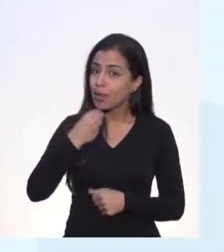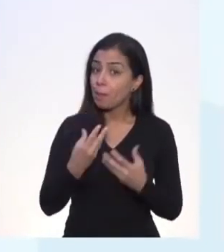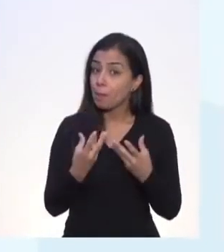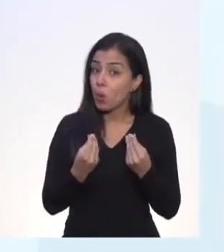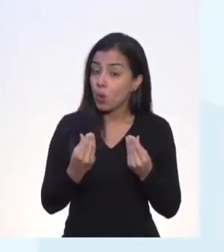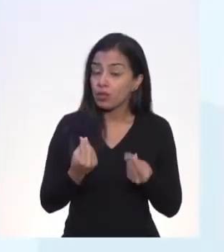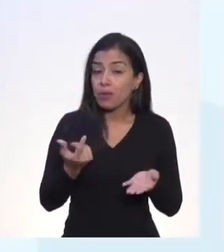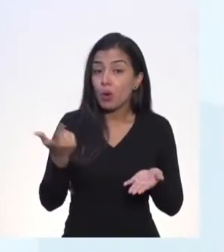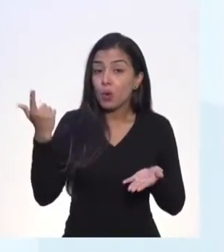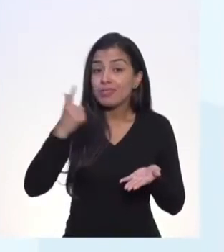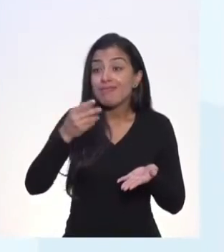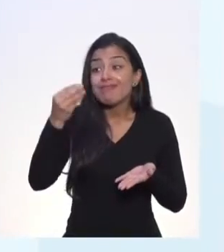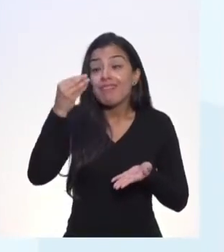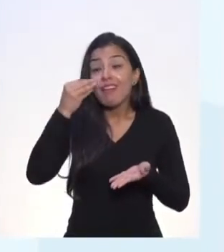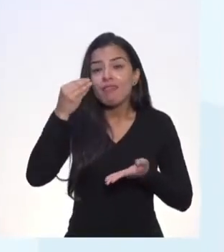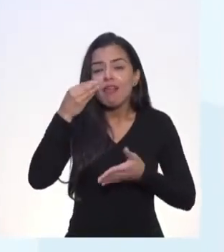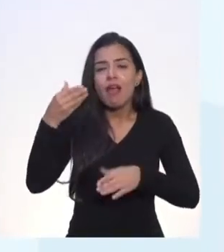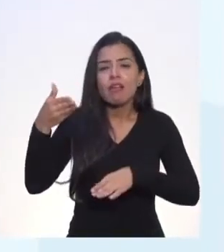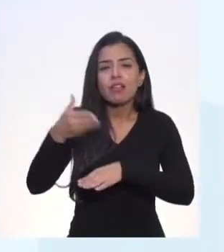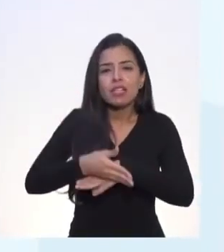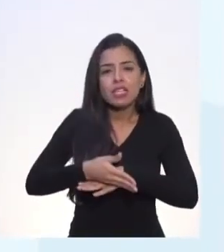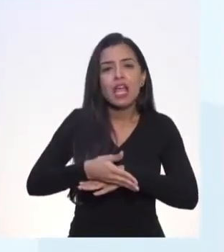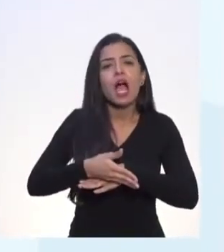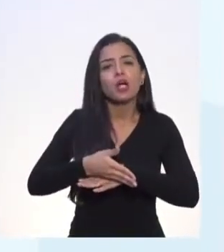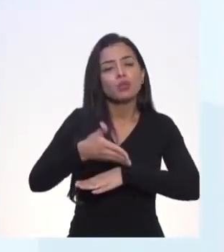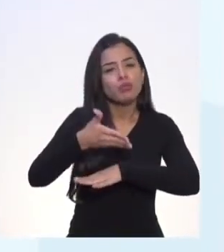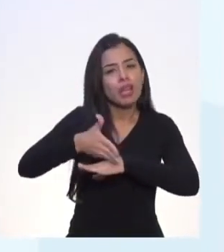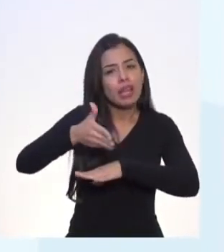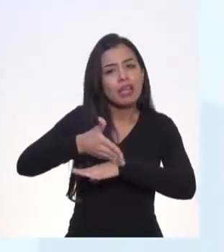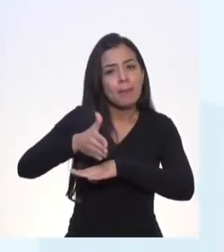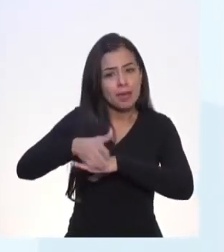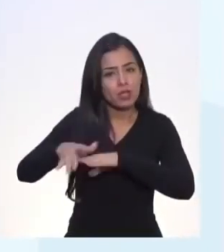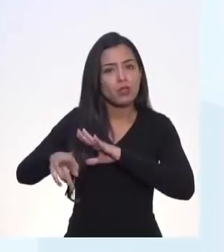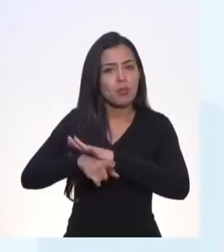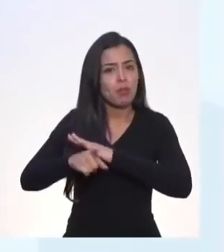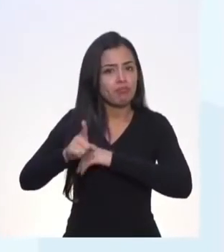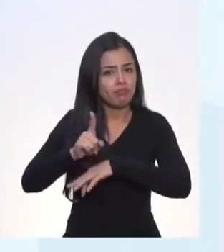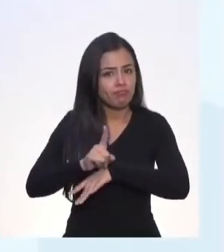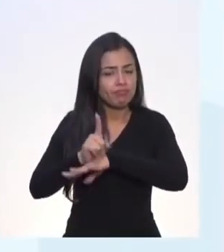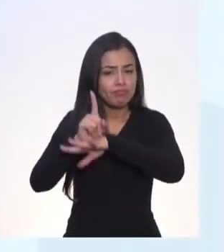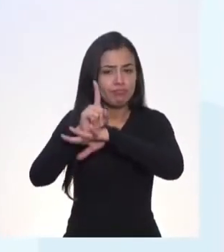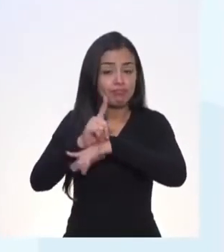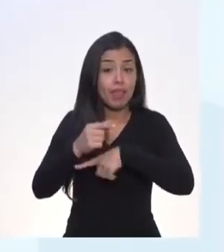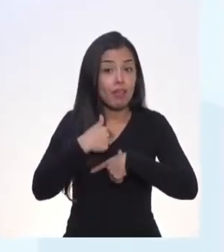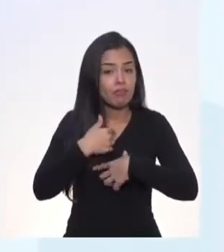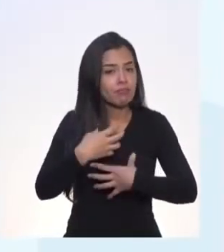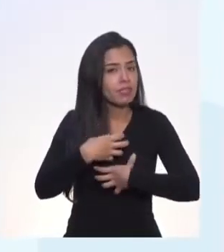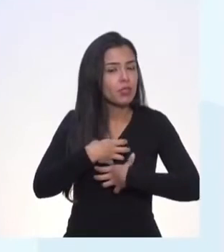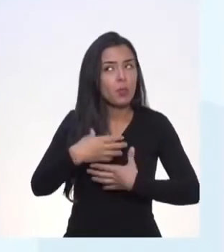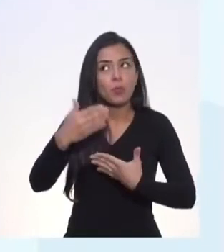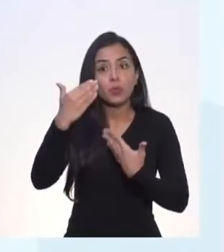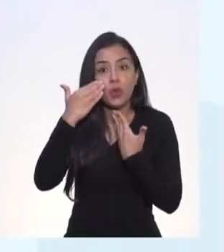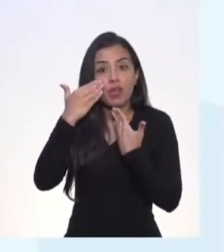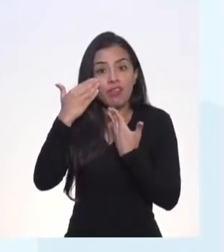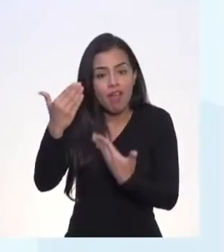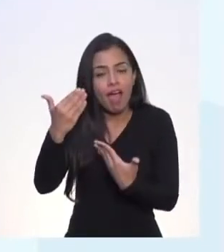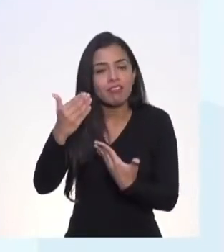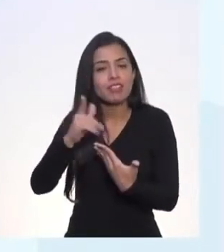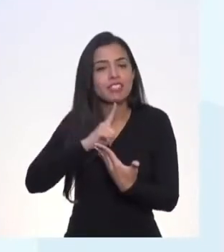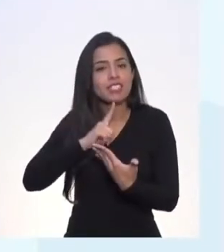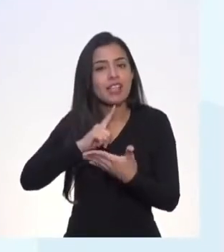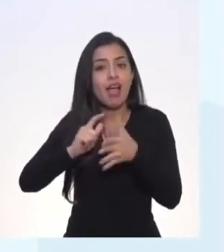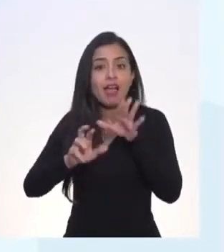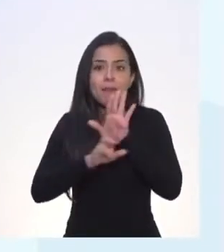para tentar entrar em um programa de treinamento de astronauta. Eu fico muito grata em trazer essa representatividade